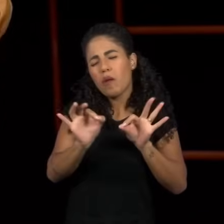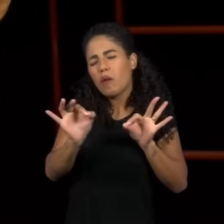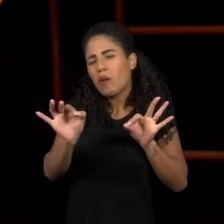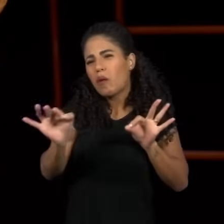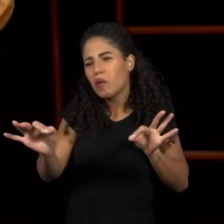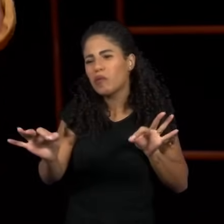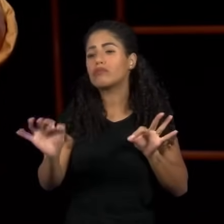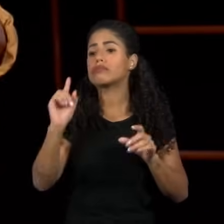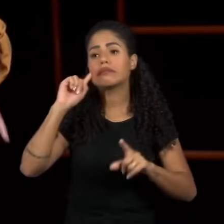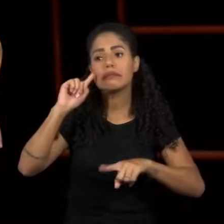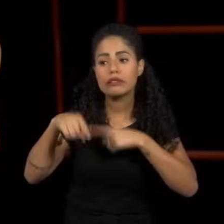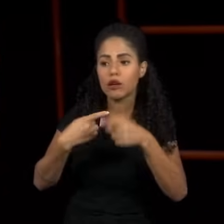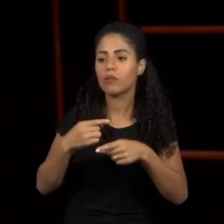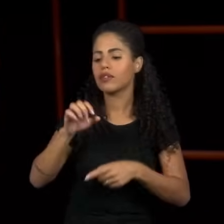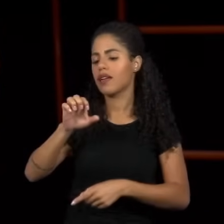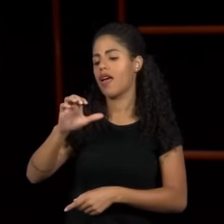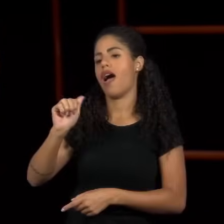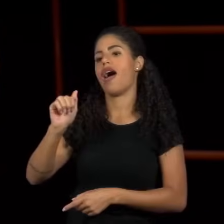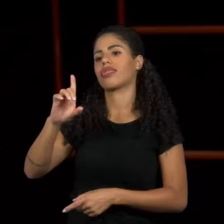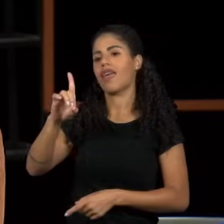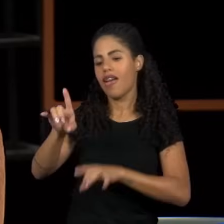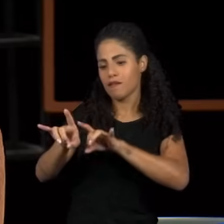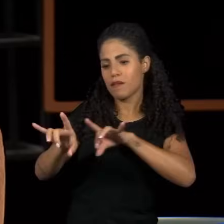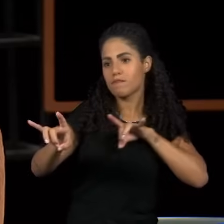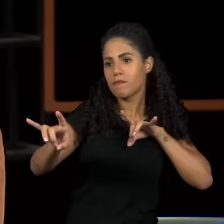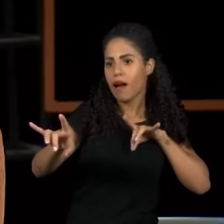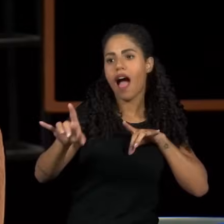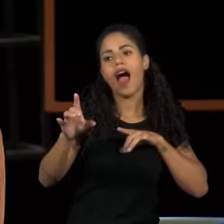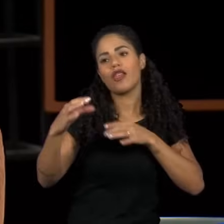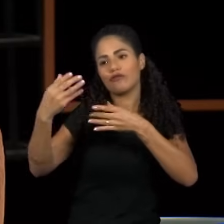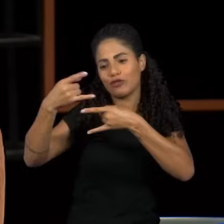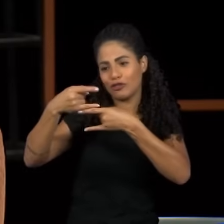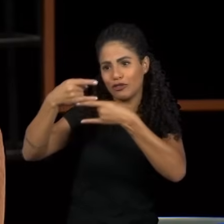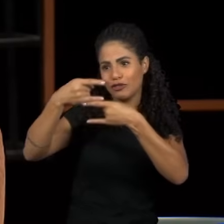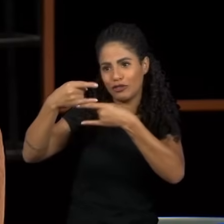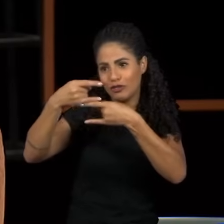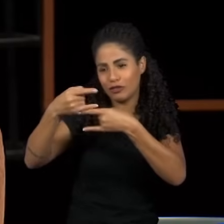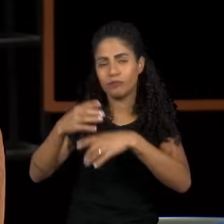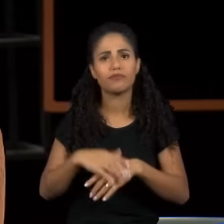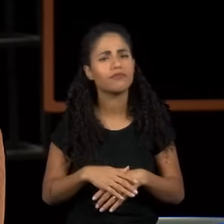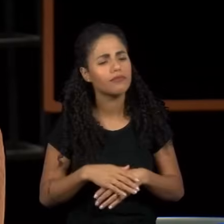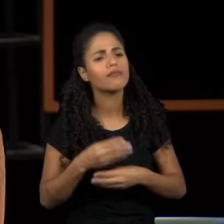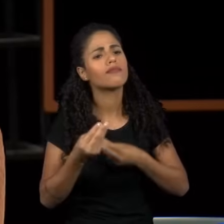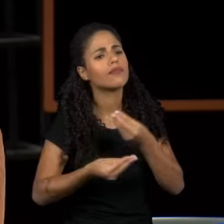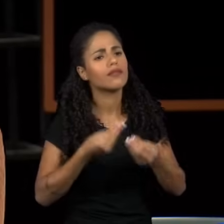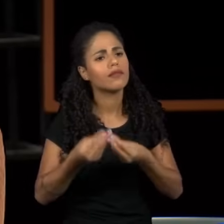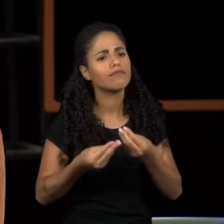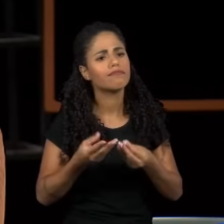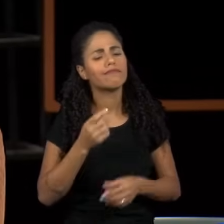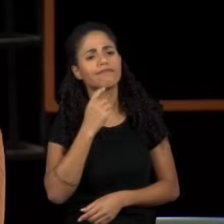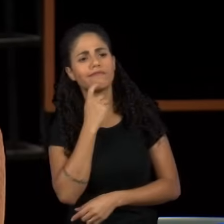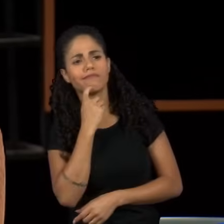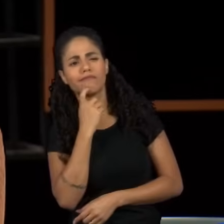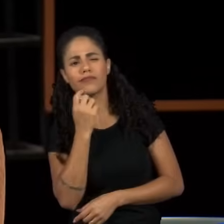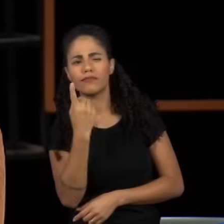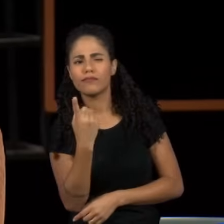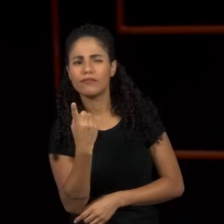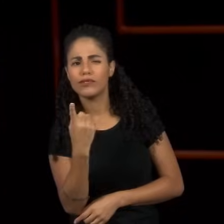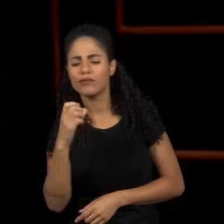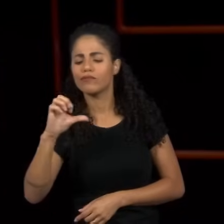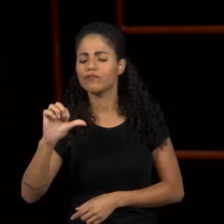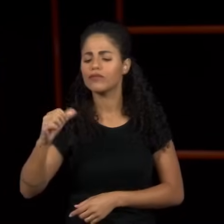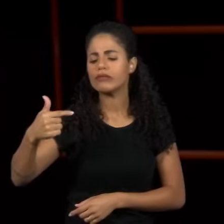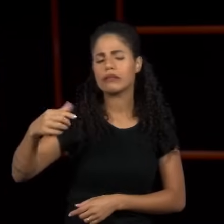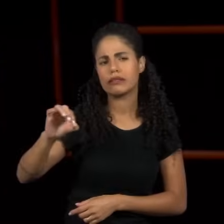já foi EAD. Ah, então, EAD. Quer dizer, de qualquer forma, lá no ano 70, né?